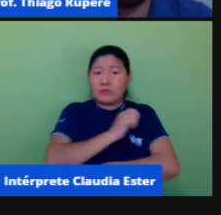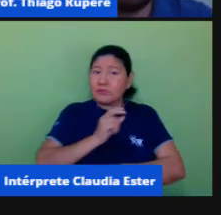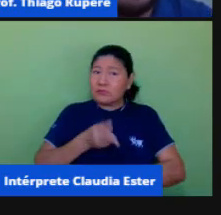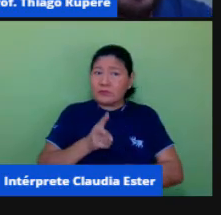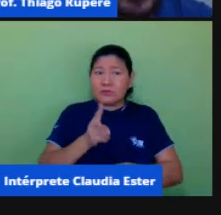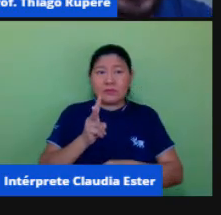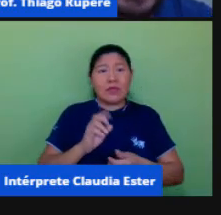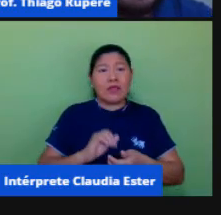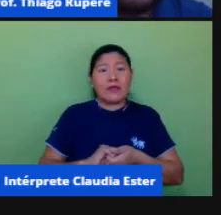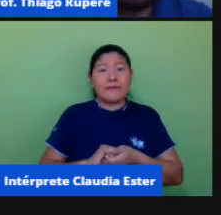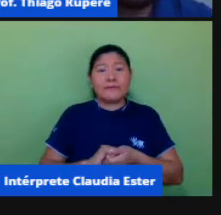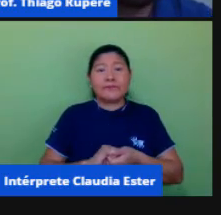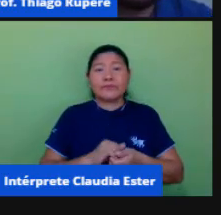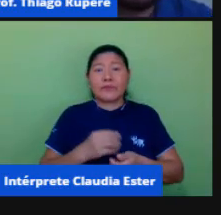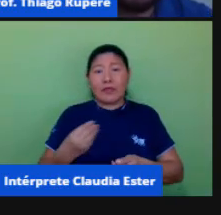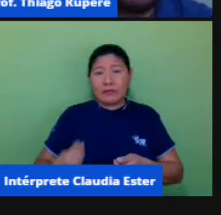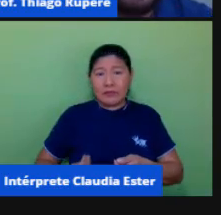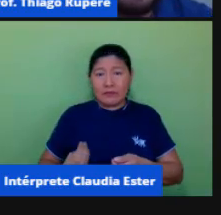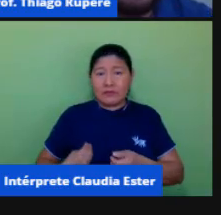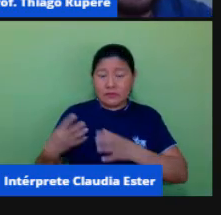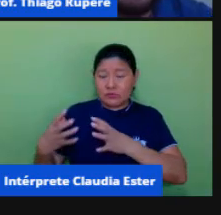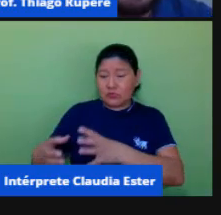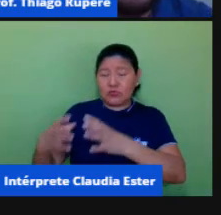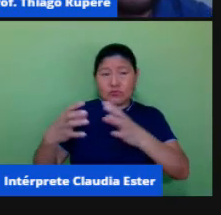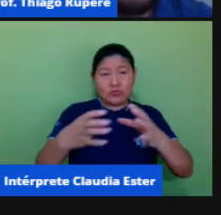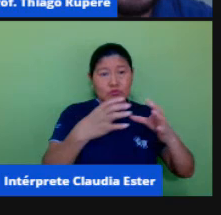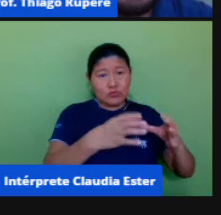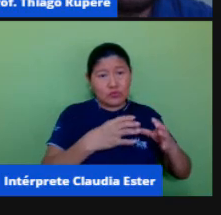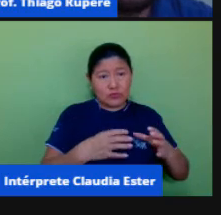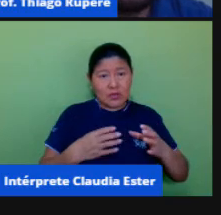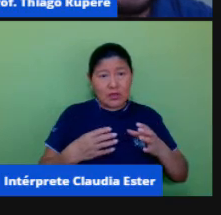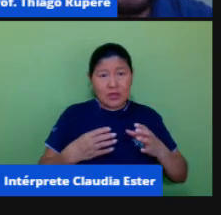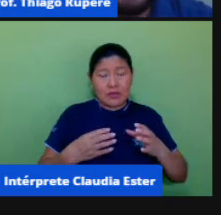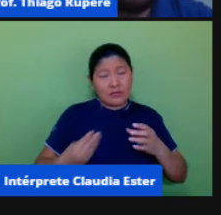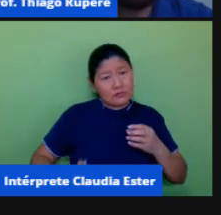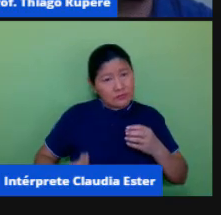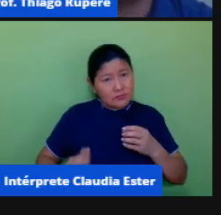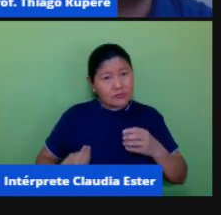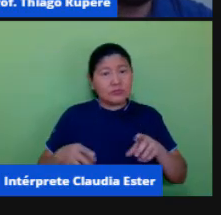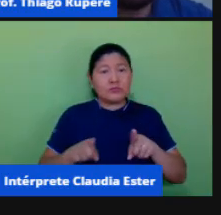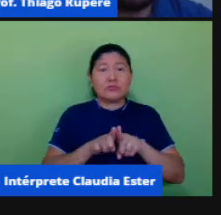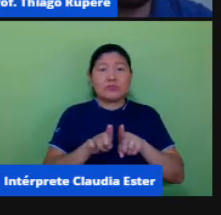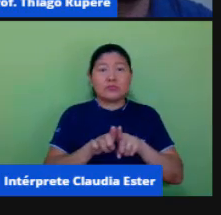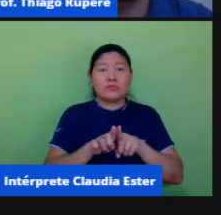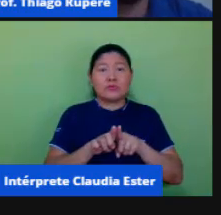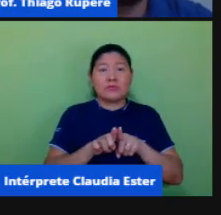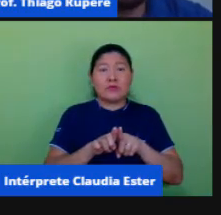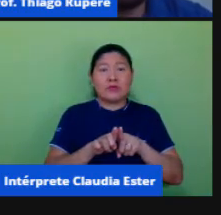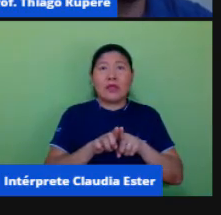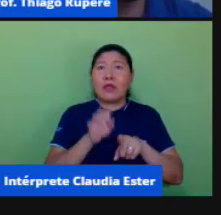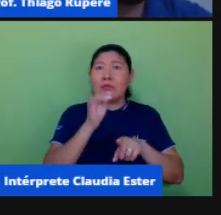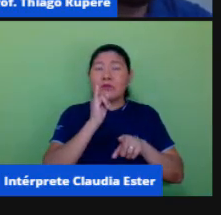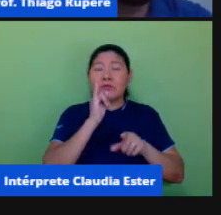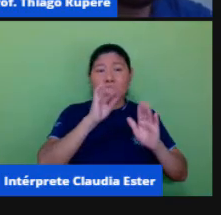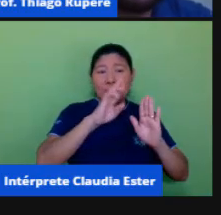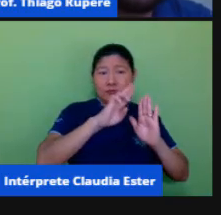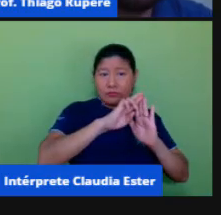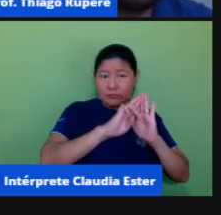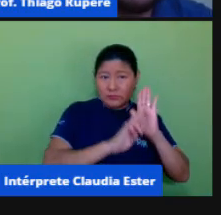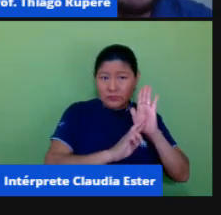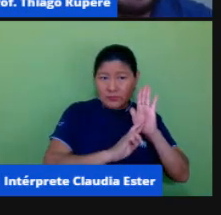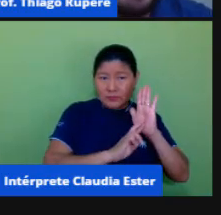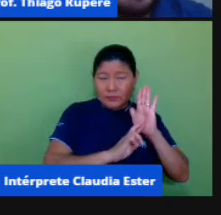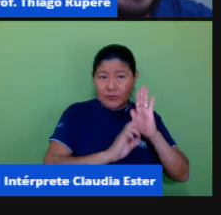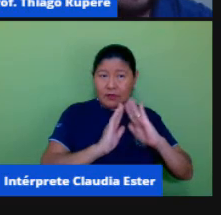esse aqui, na vida pública, muito presente na vida dos alunos também. Né? Por exemplo, o próprio regimento escolar é um texto que pode ser